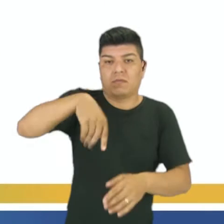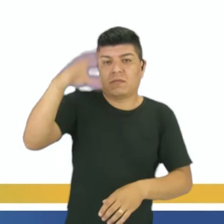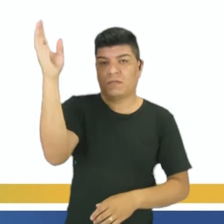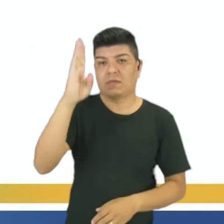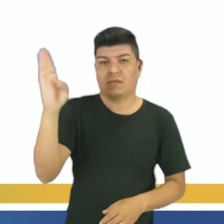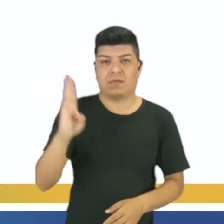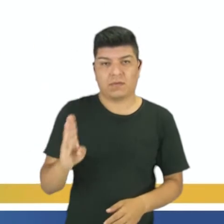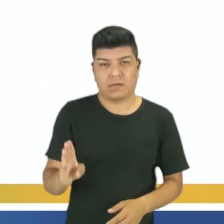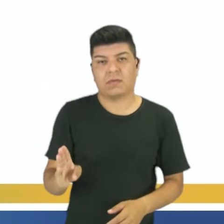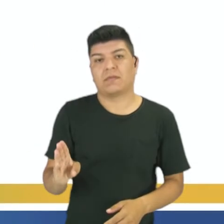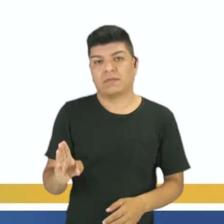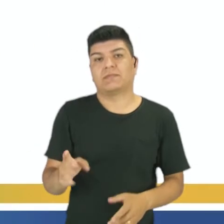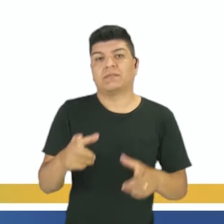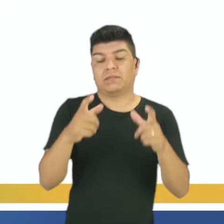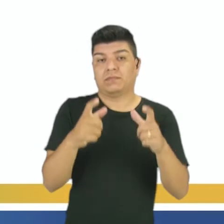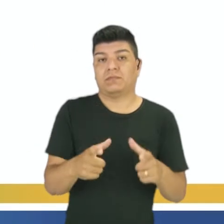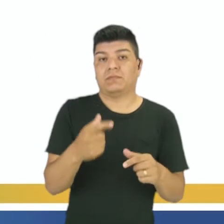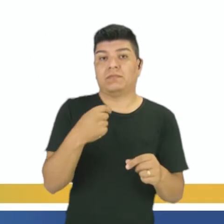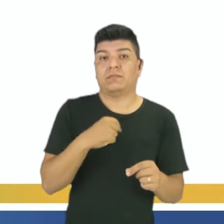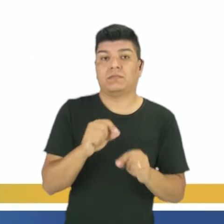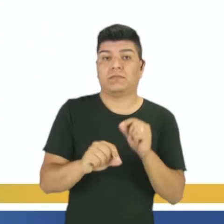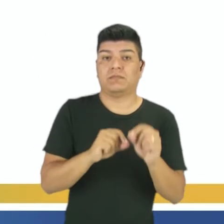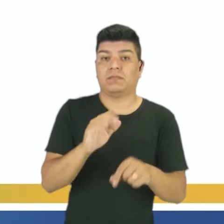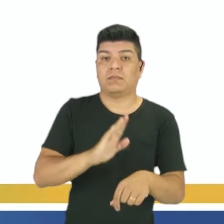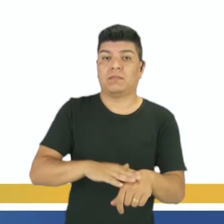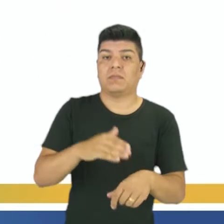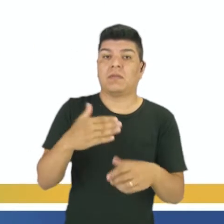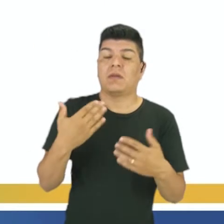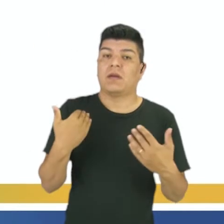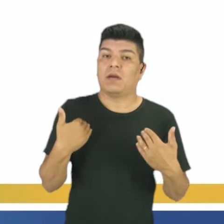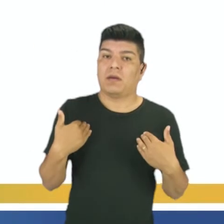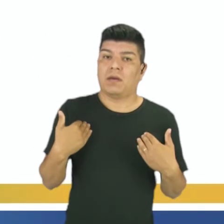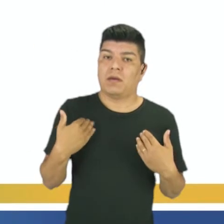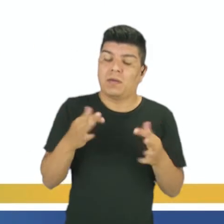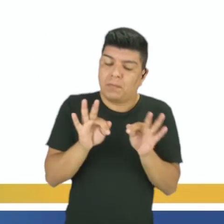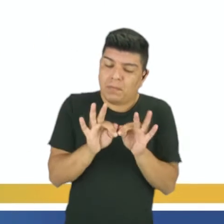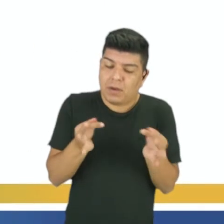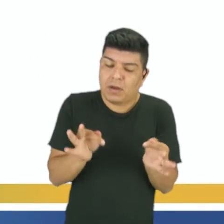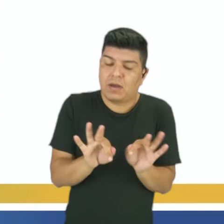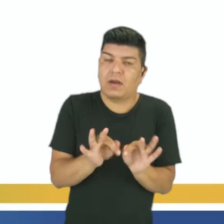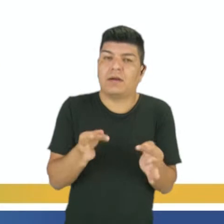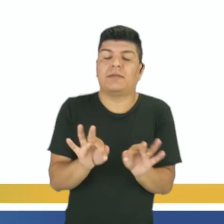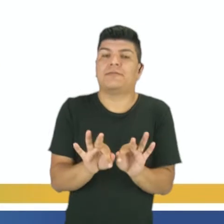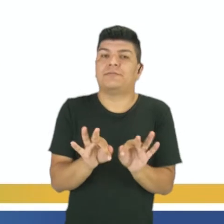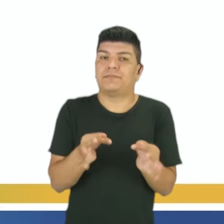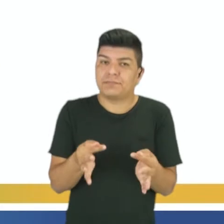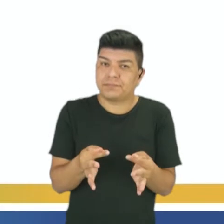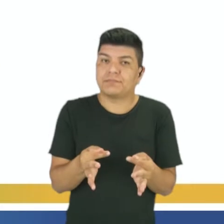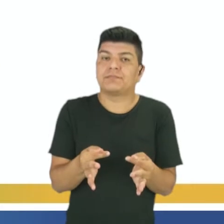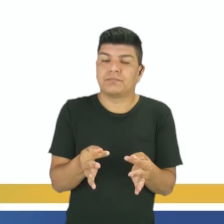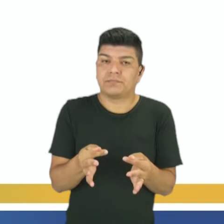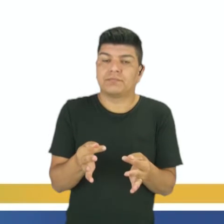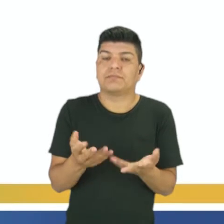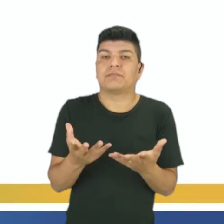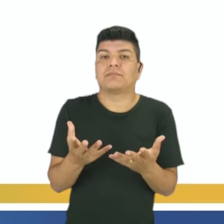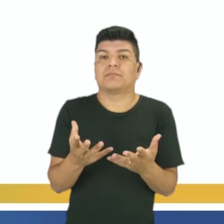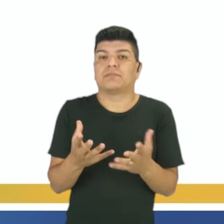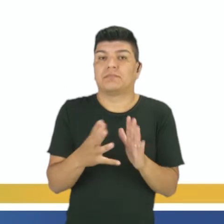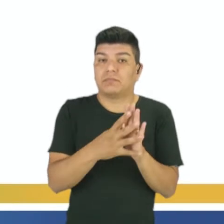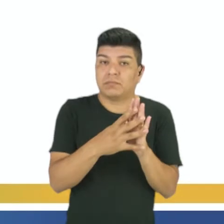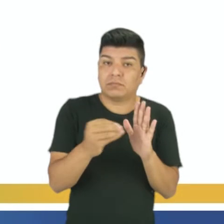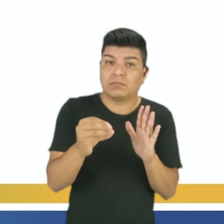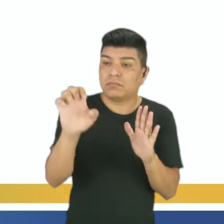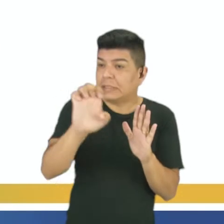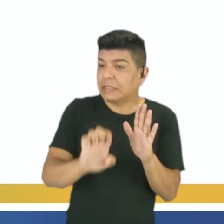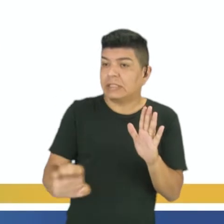Brasil, onde adquiriu feições mais leves, mais simples, que o modelo lá da